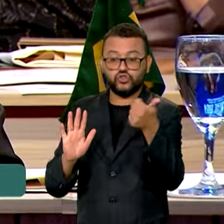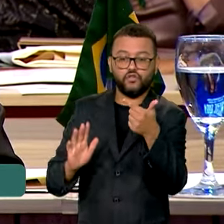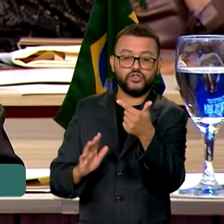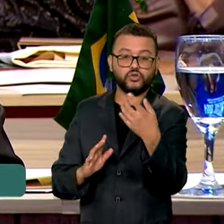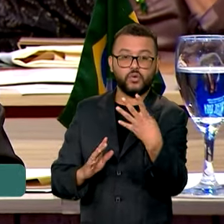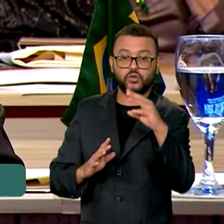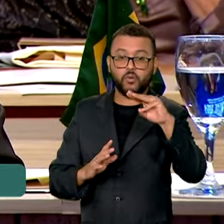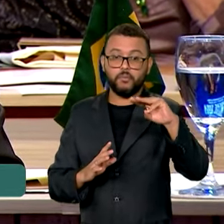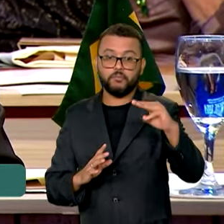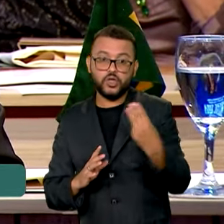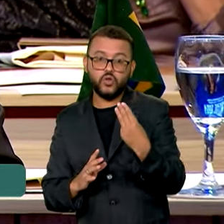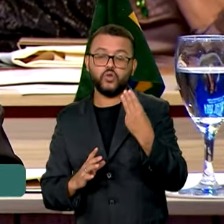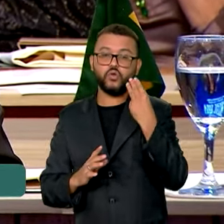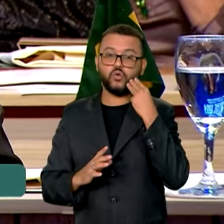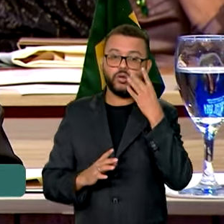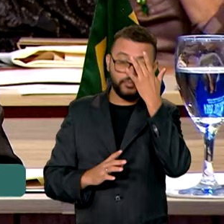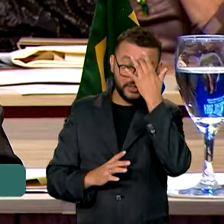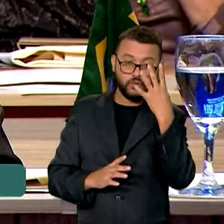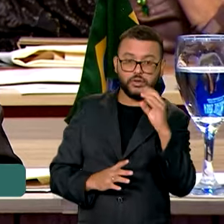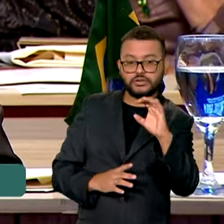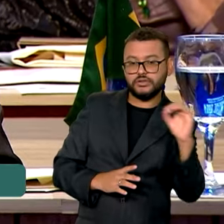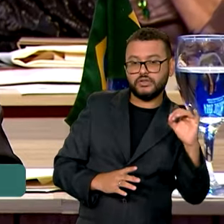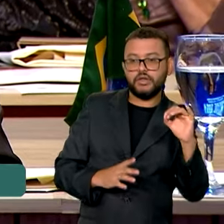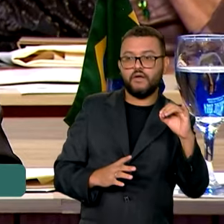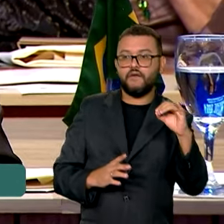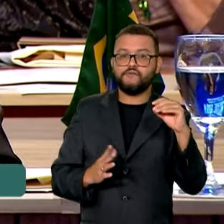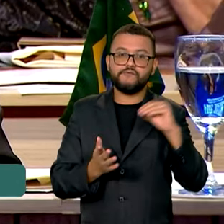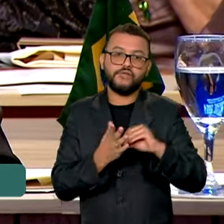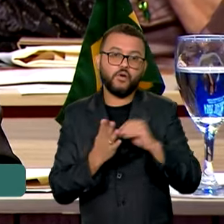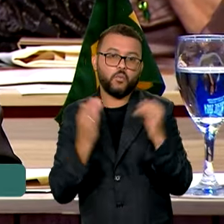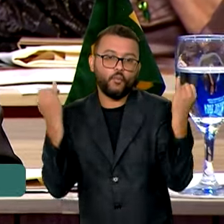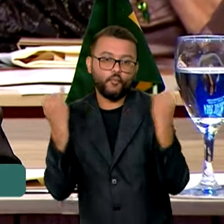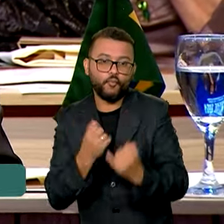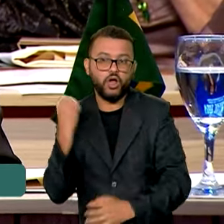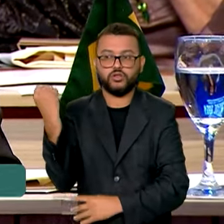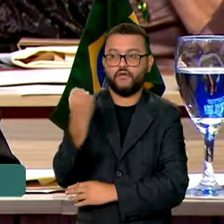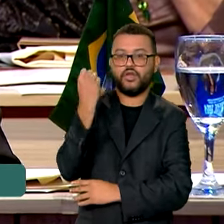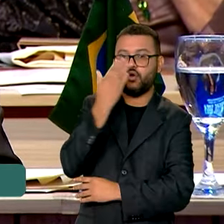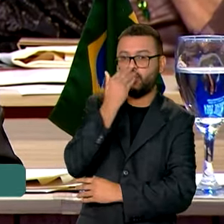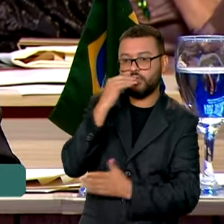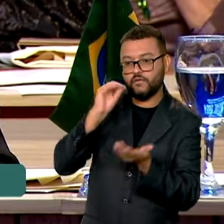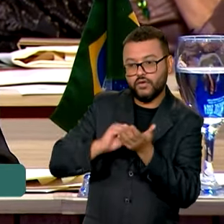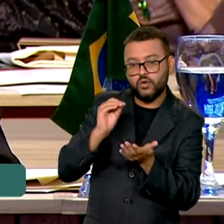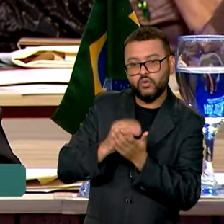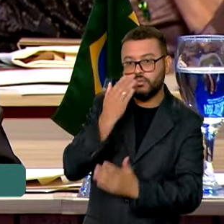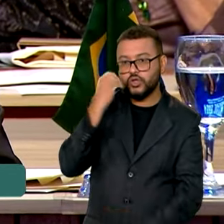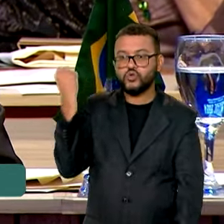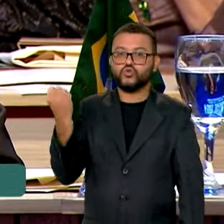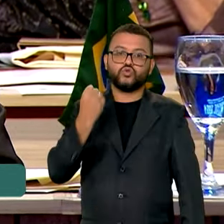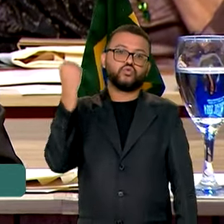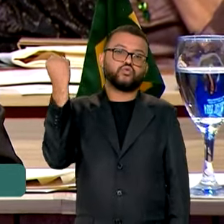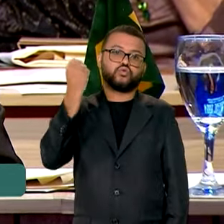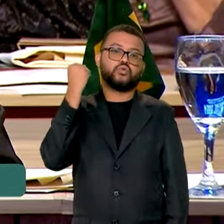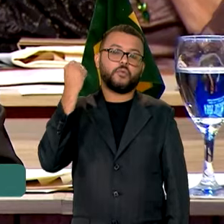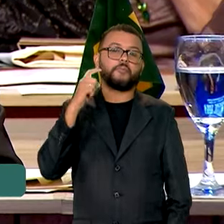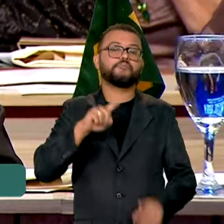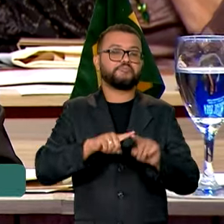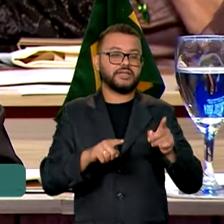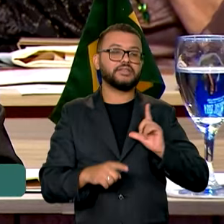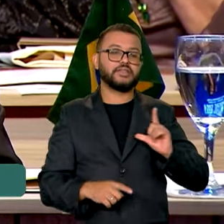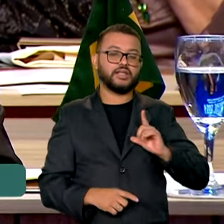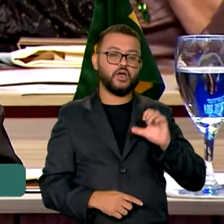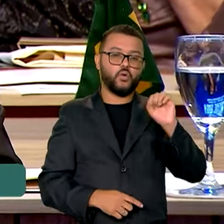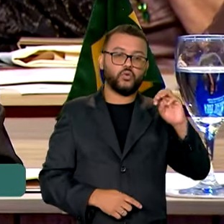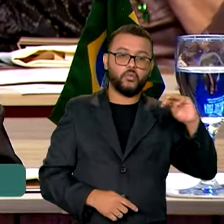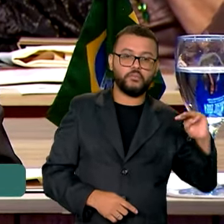e 400 pessoas da condição de insegurança alimentar severa. Ainda temos mais de 8 milhões de